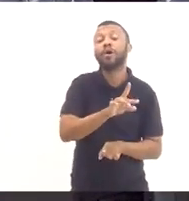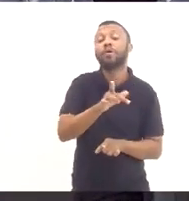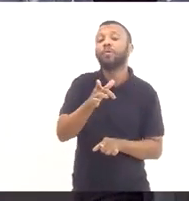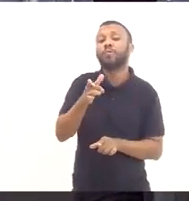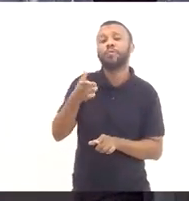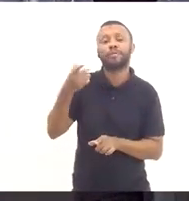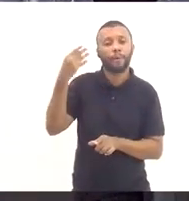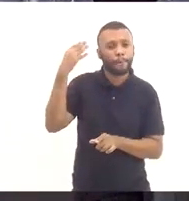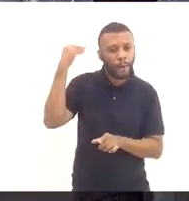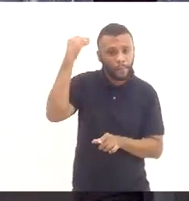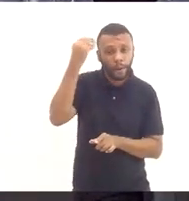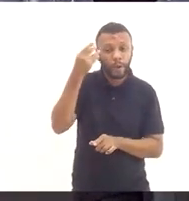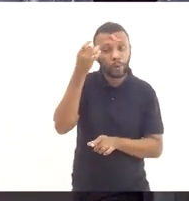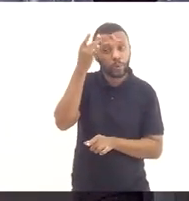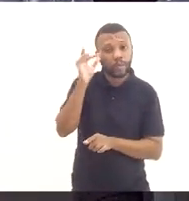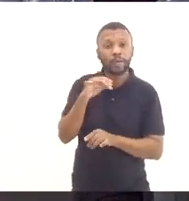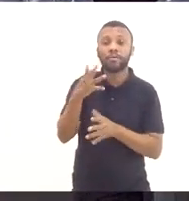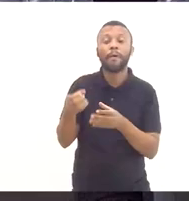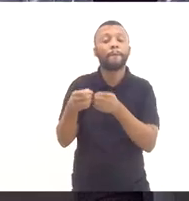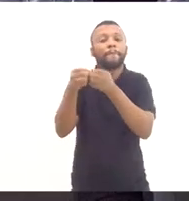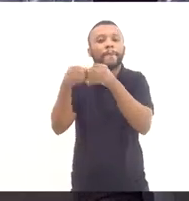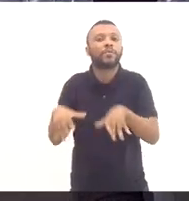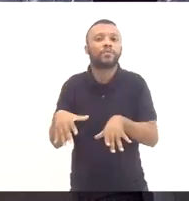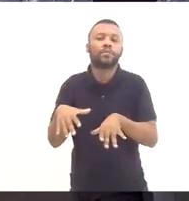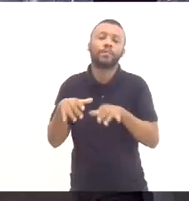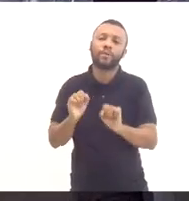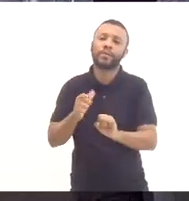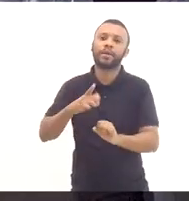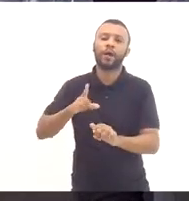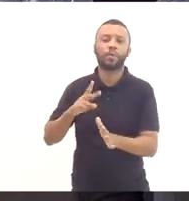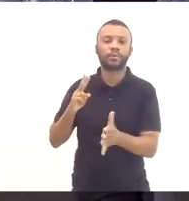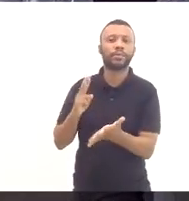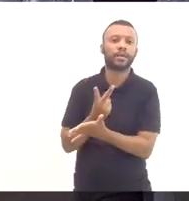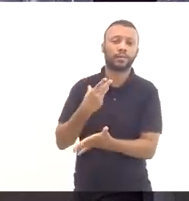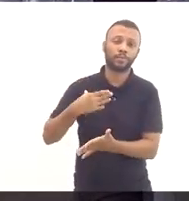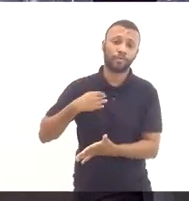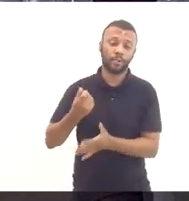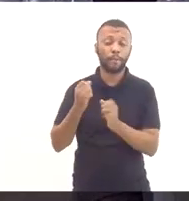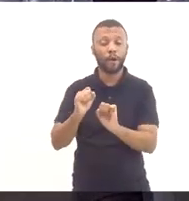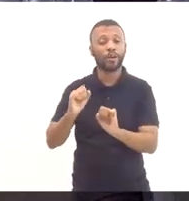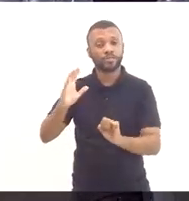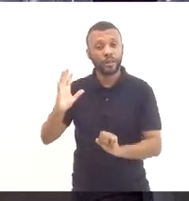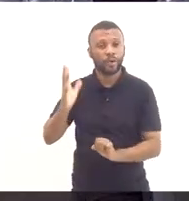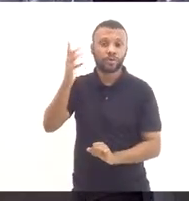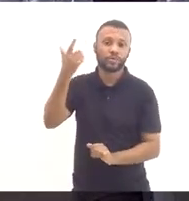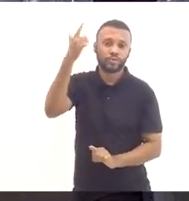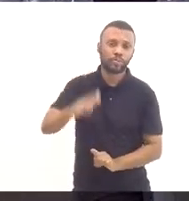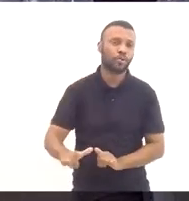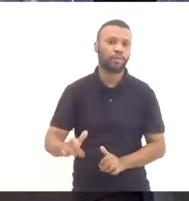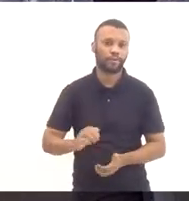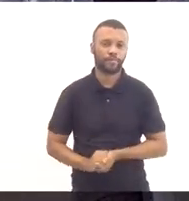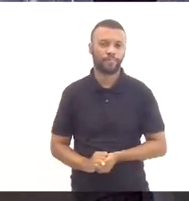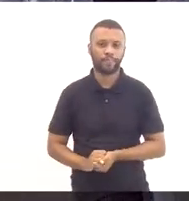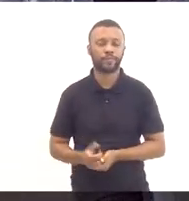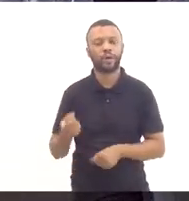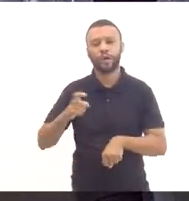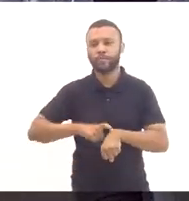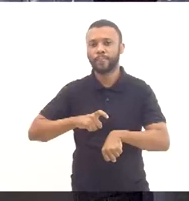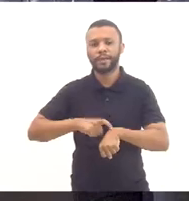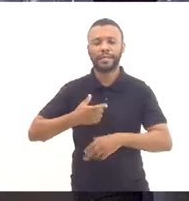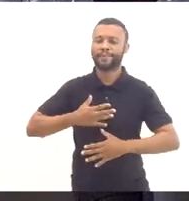o dono que isso pode está acarretando na vida do meu filho até hoje se isso pode ocorrer novamente meu nome é que esteja no